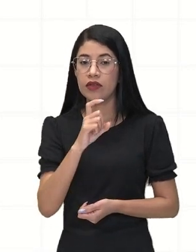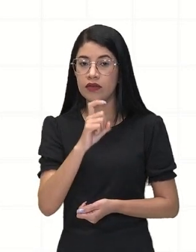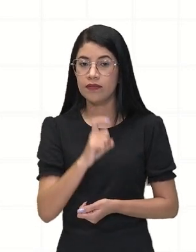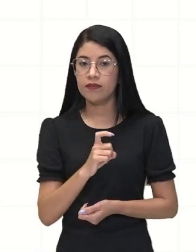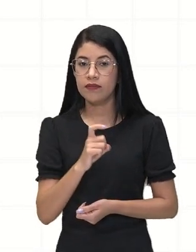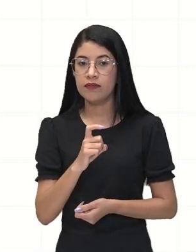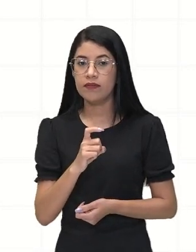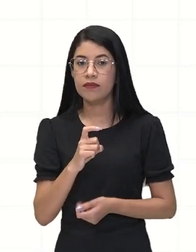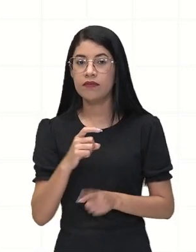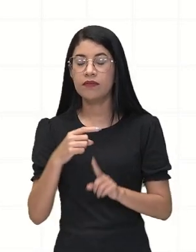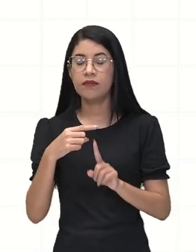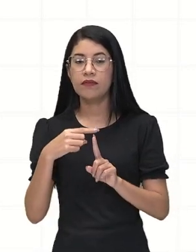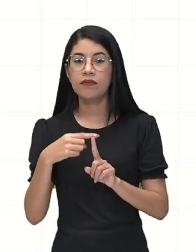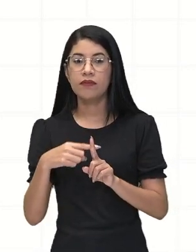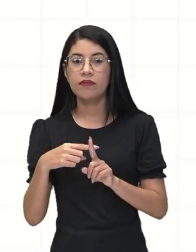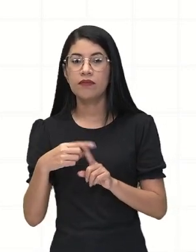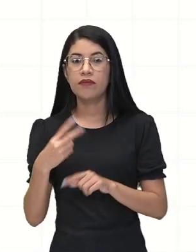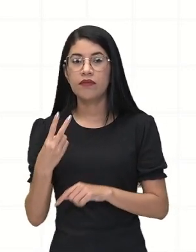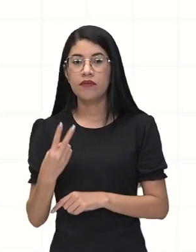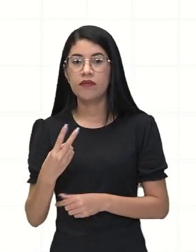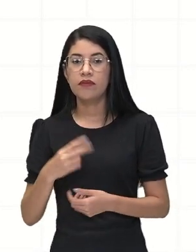x. Ok?